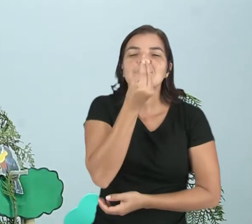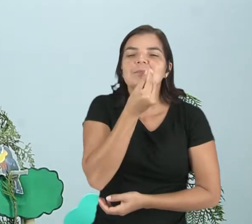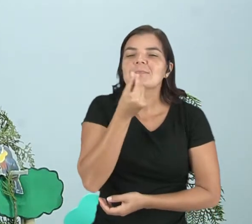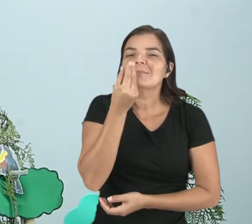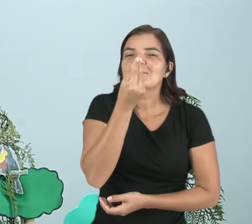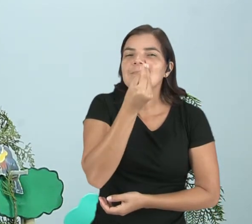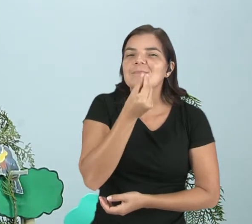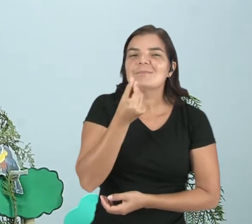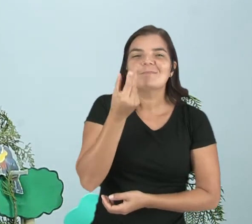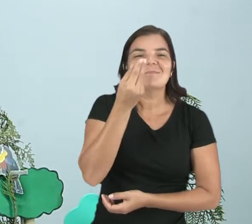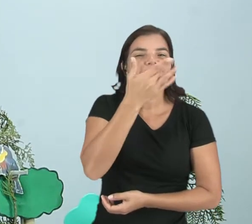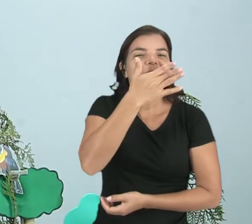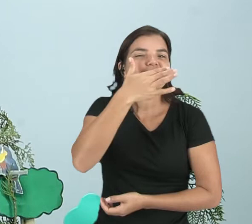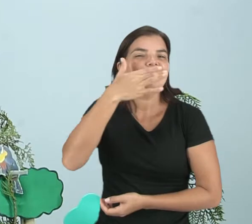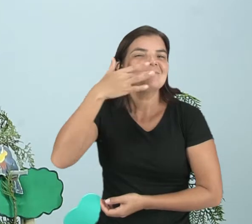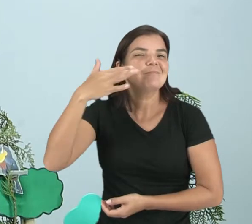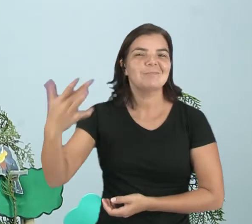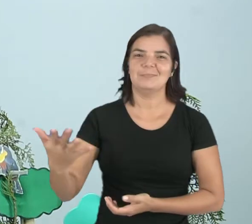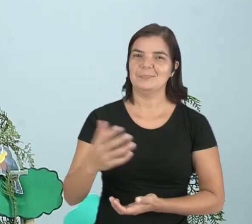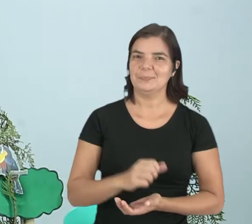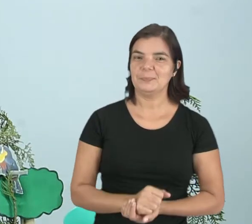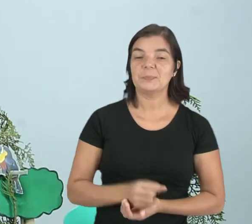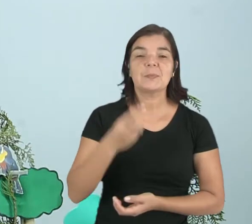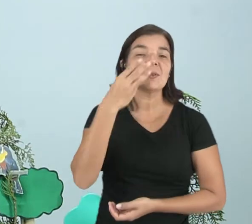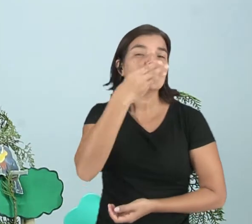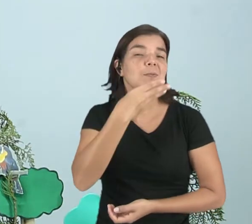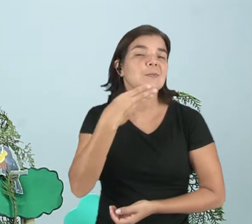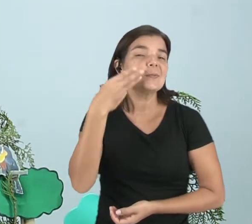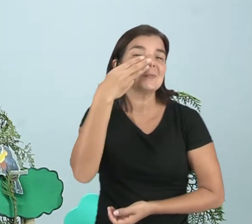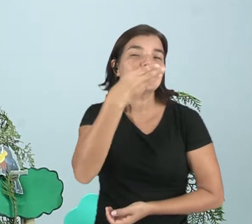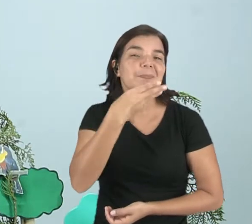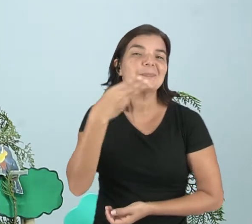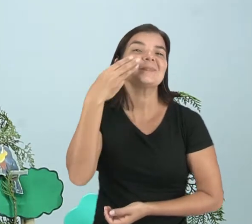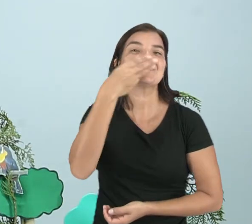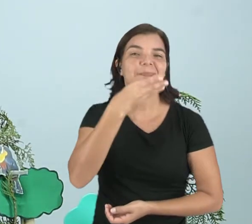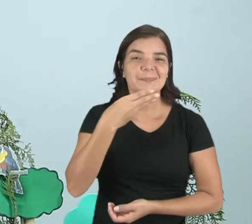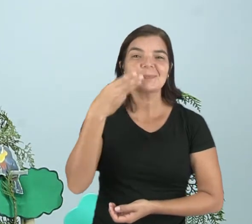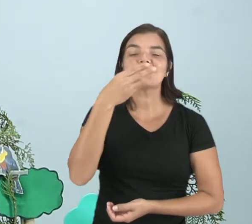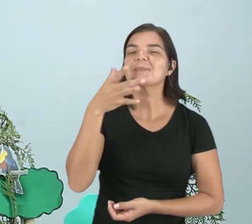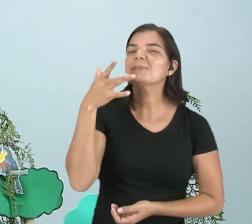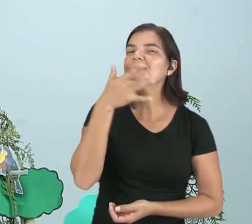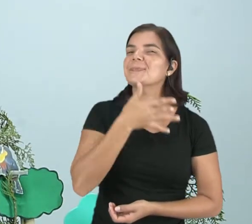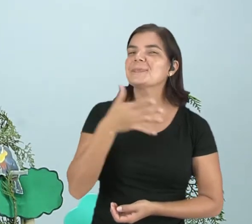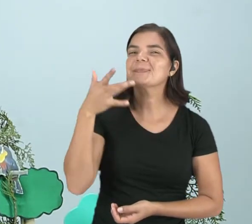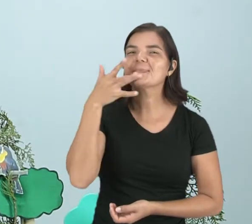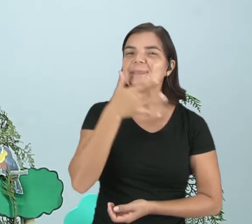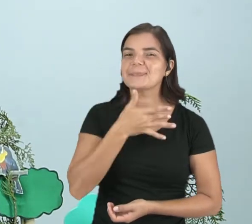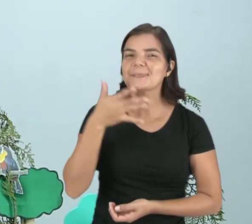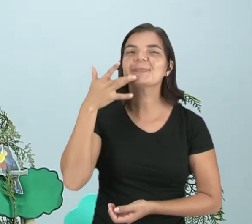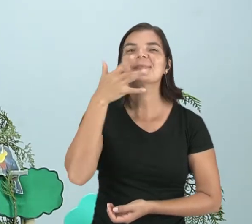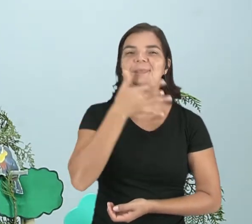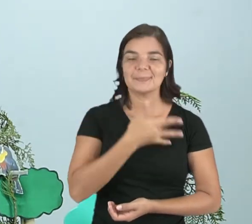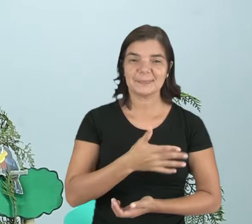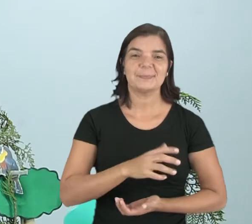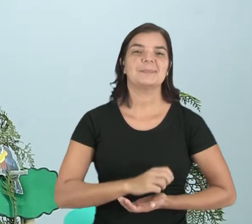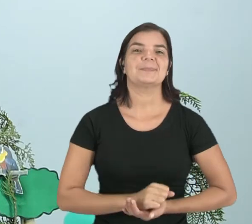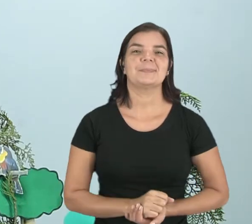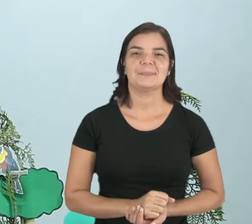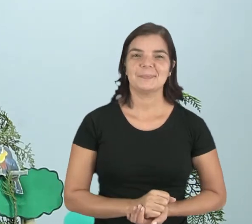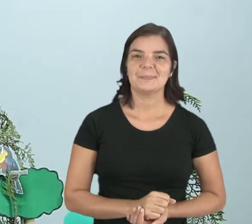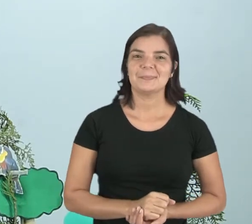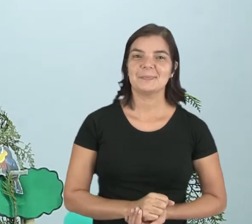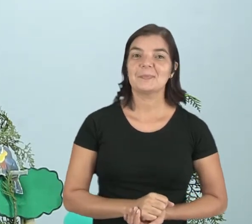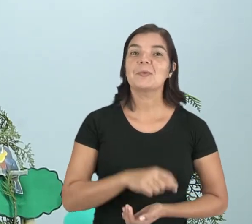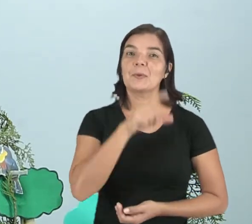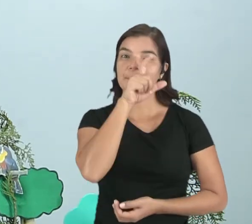Cheirosa, cheirosa, docinho, docinho, gostosa, gostosa. Olha aqui